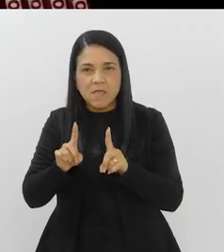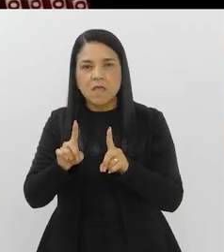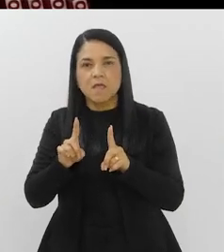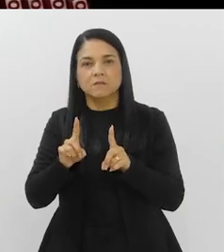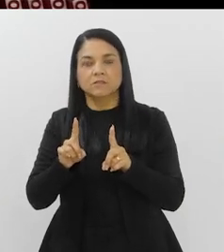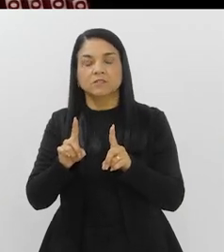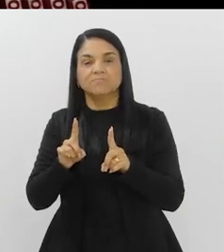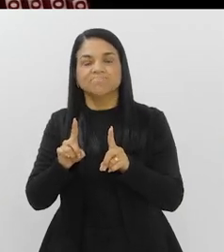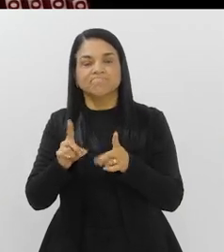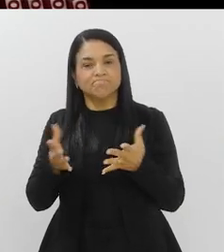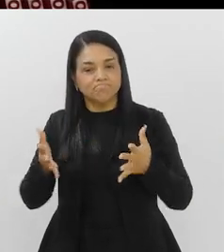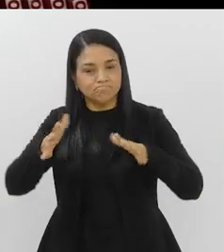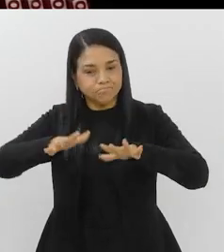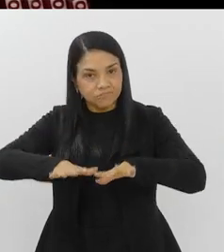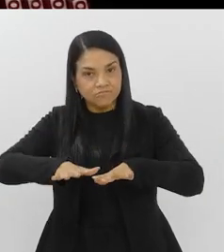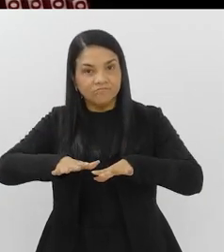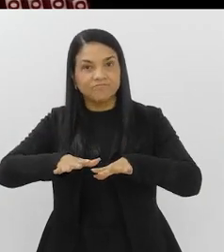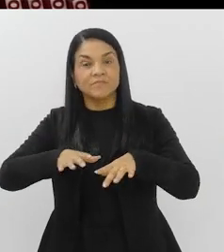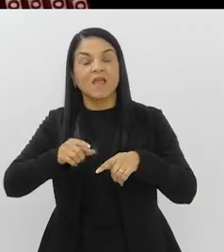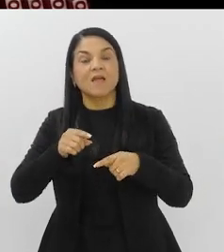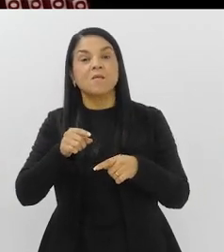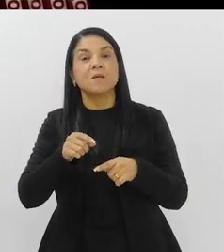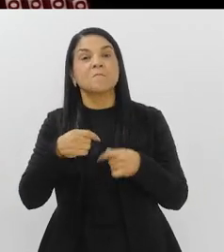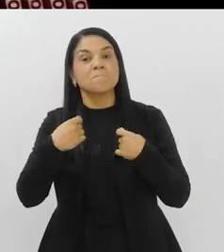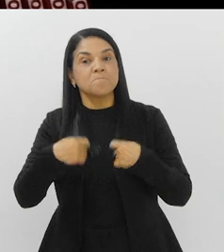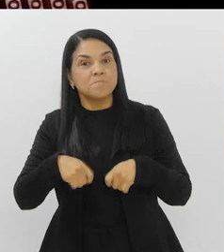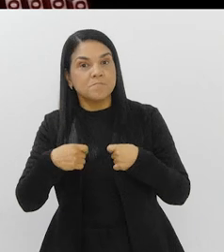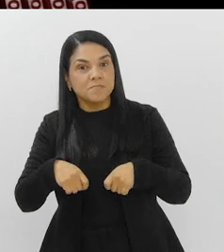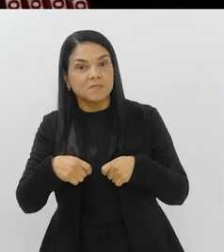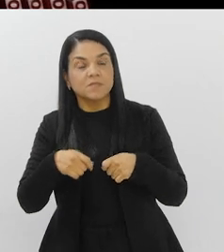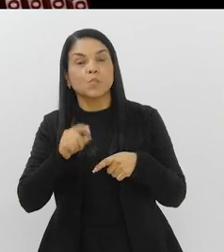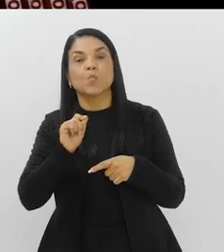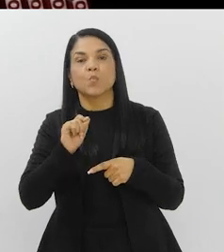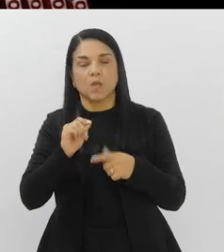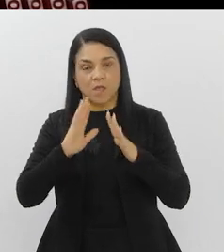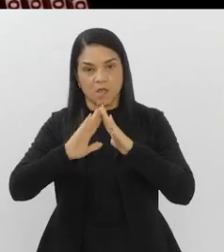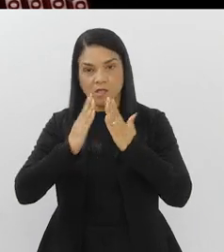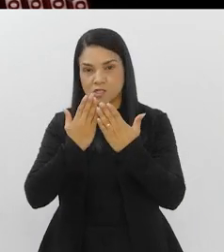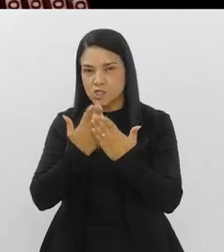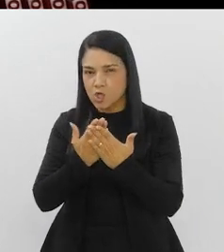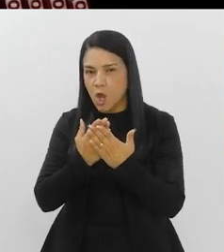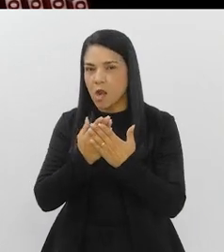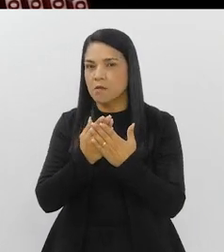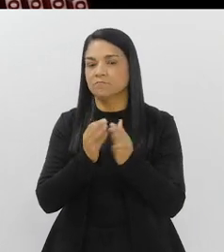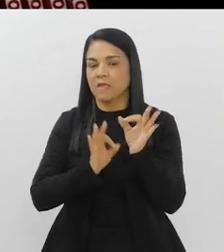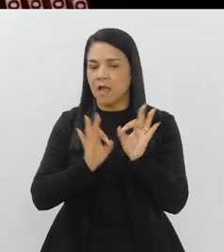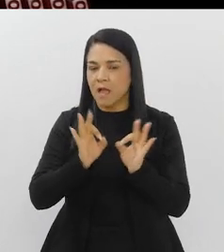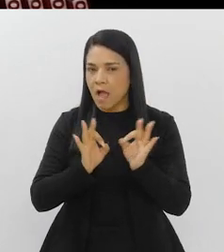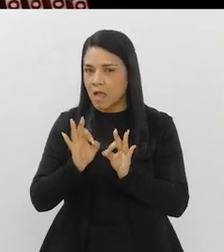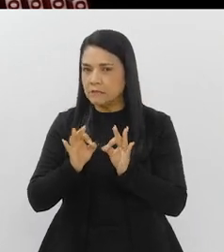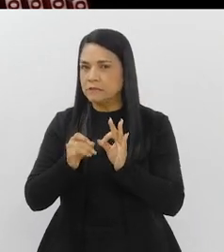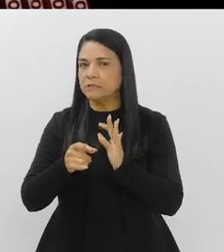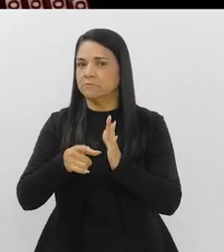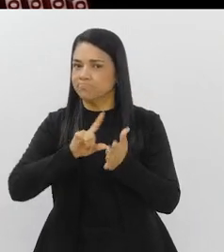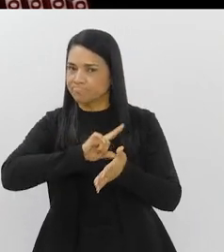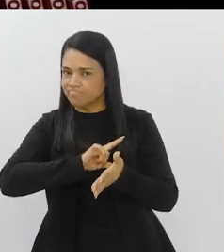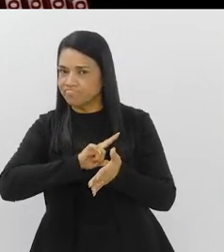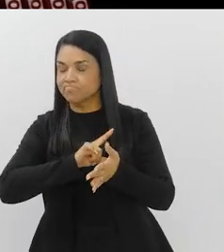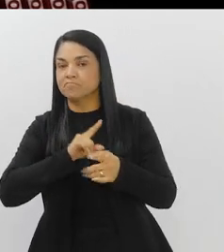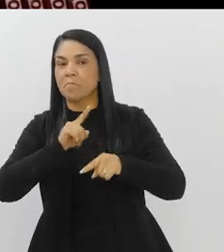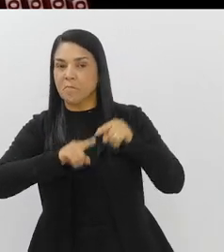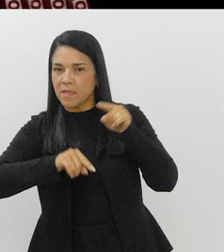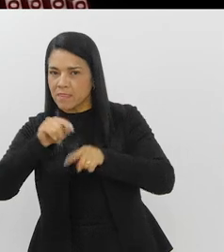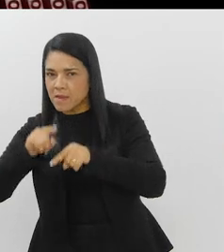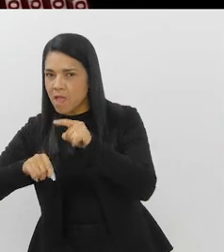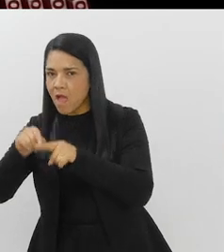né mas para isso as escolas precisam estar preparadas né ter recursos e materiais e